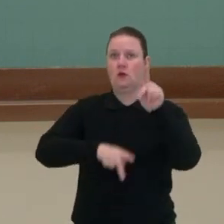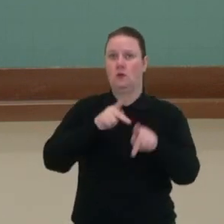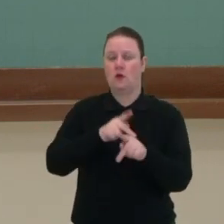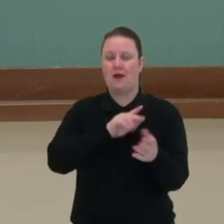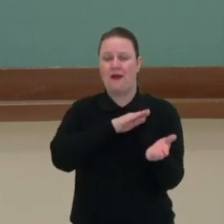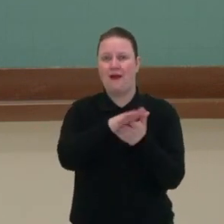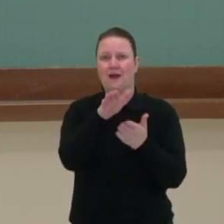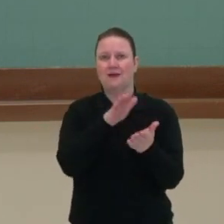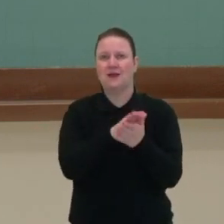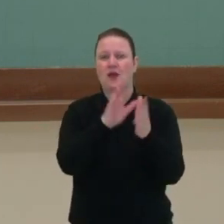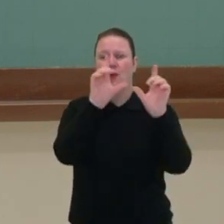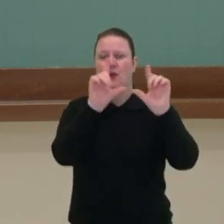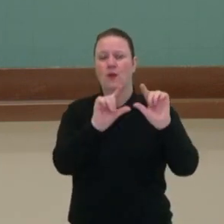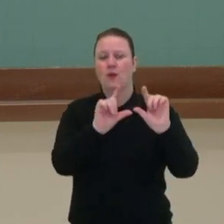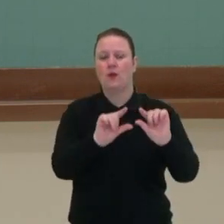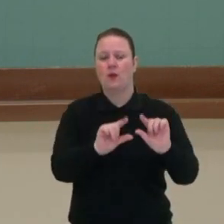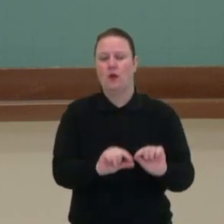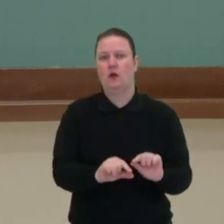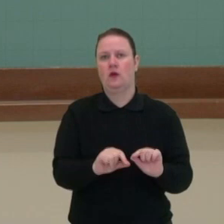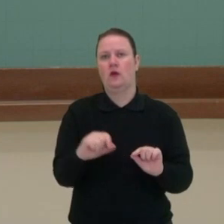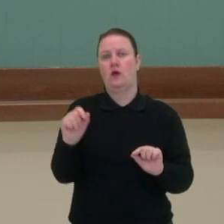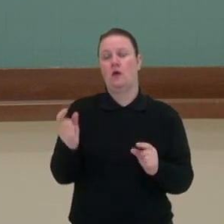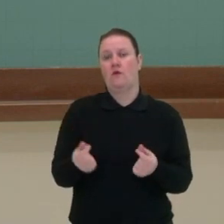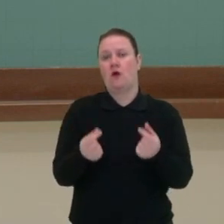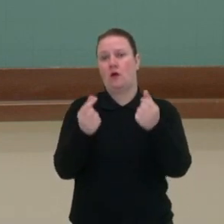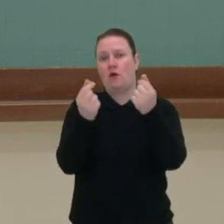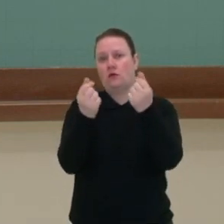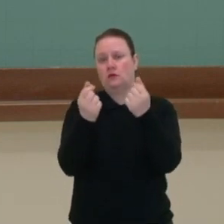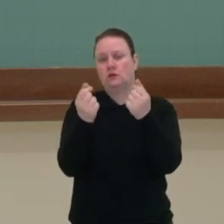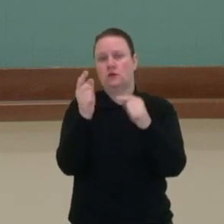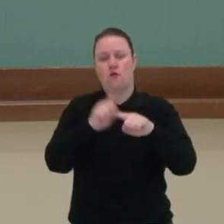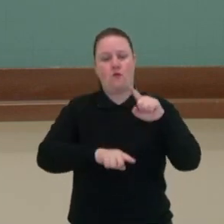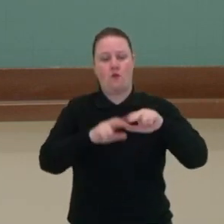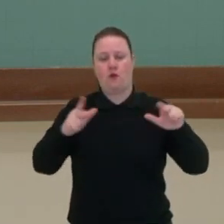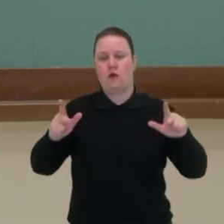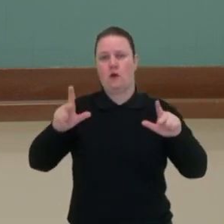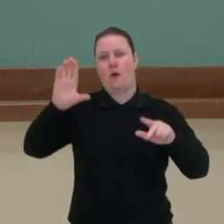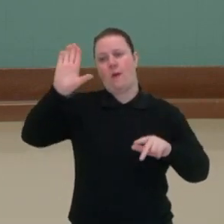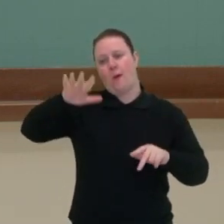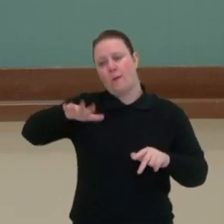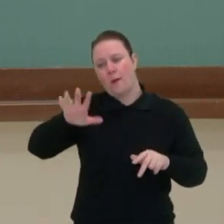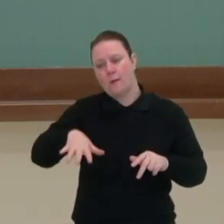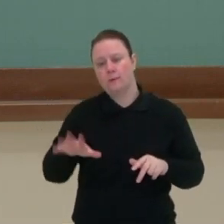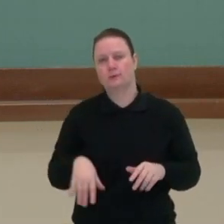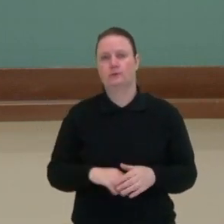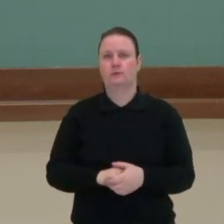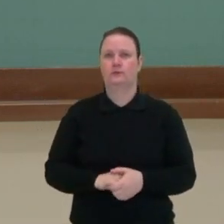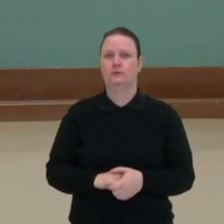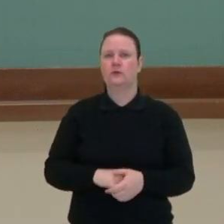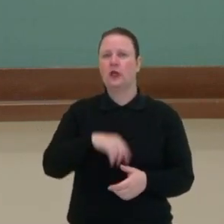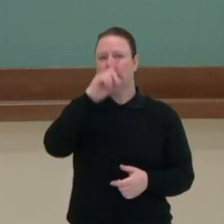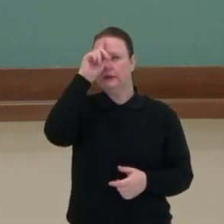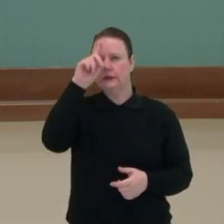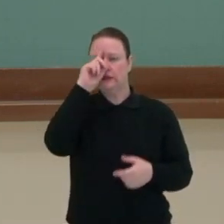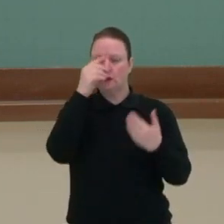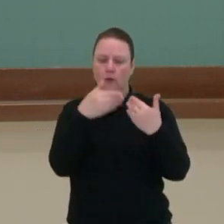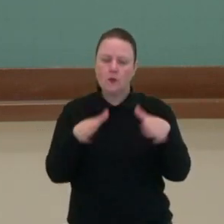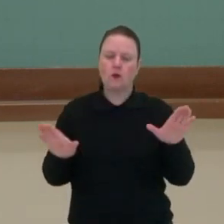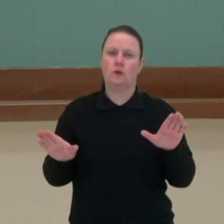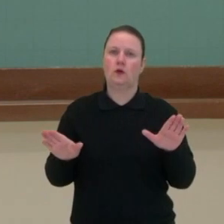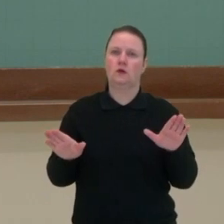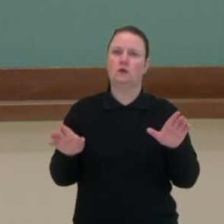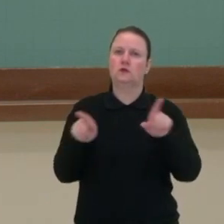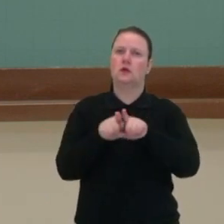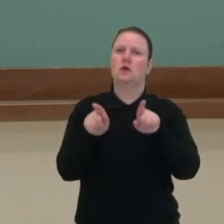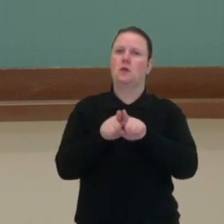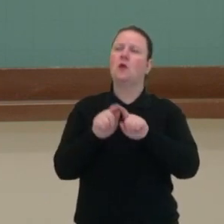dinheiro para que os preços voltassem a baixar. Além disso, a ideia liberal, então, de abrir o Brasil para importação